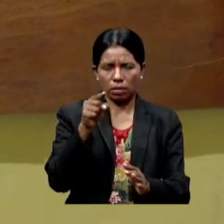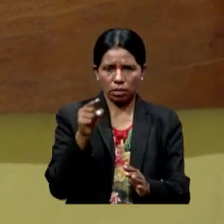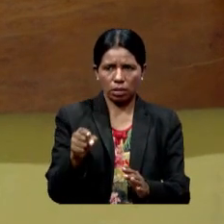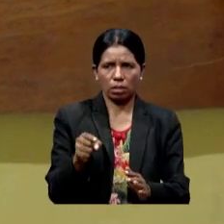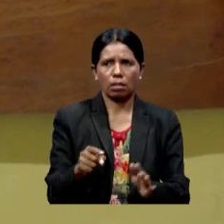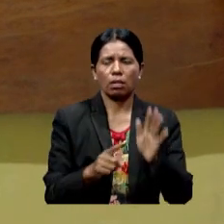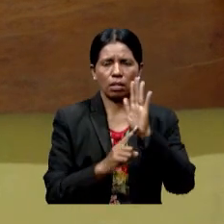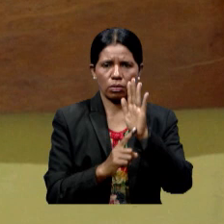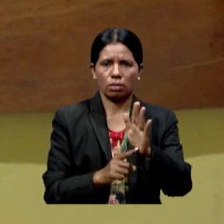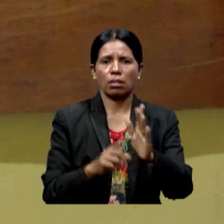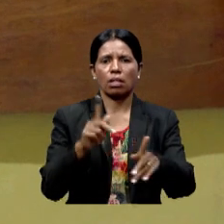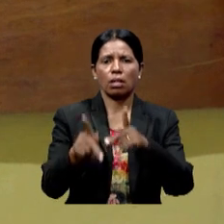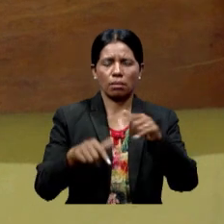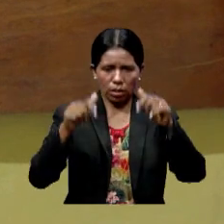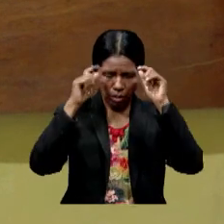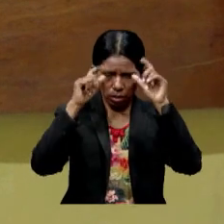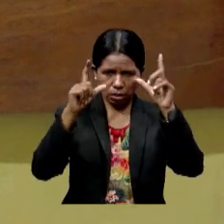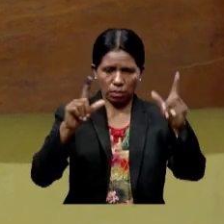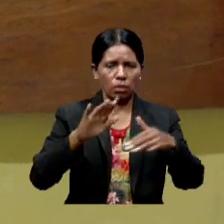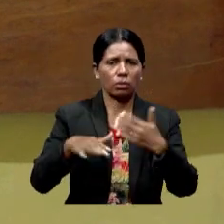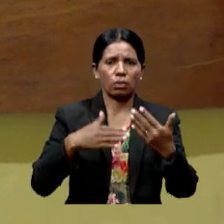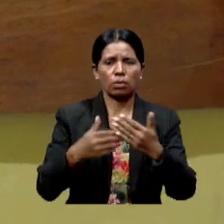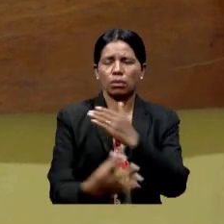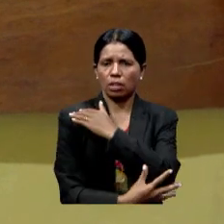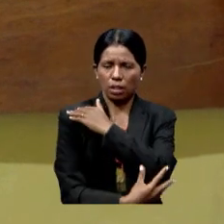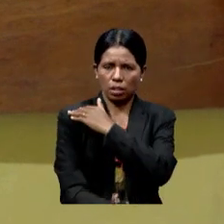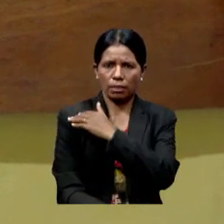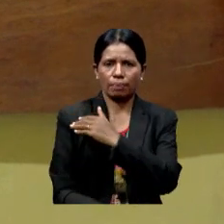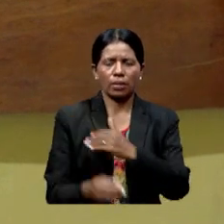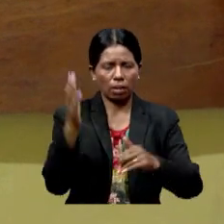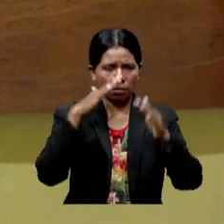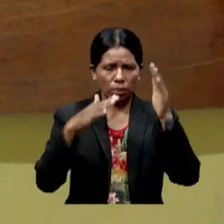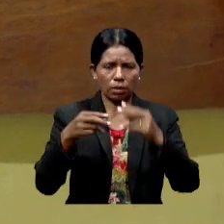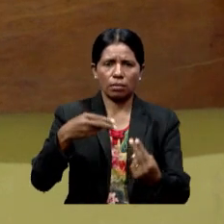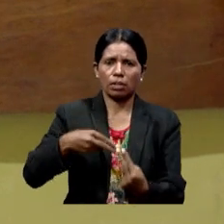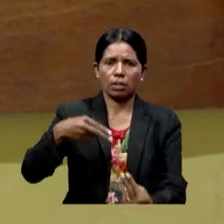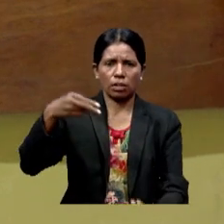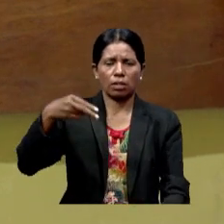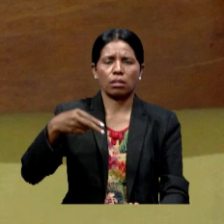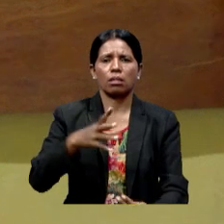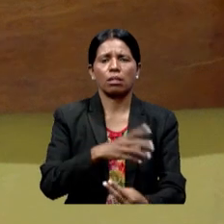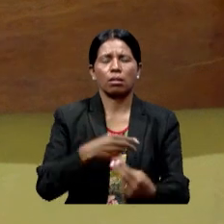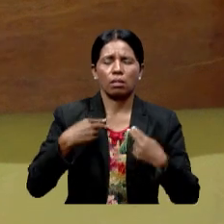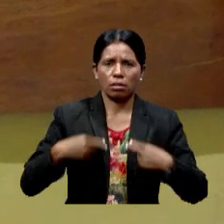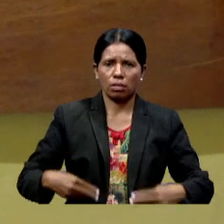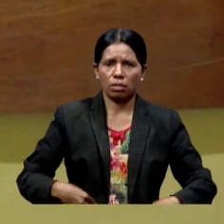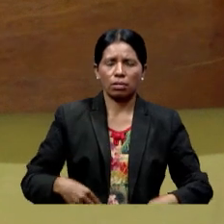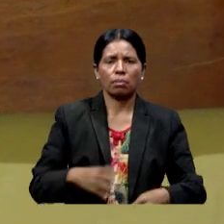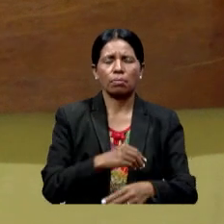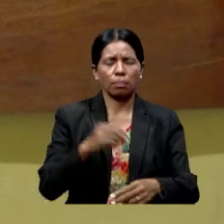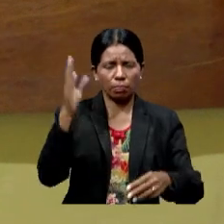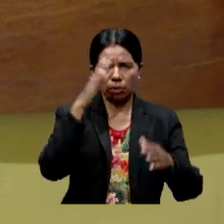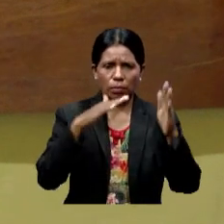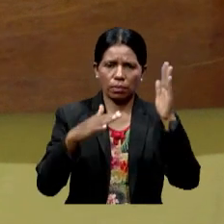nem comunidade ya Timor Leste maioria se kia. Problema malnutrição, problema insegurança yang,